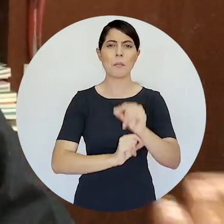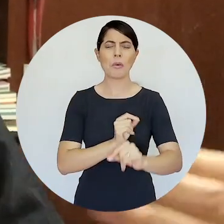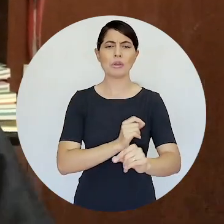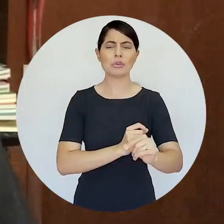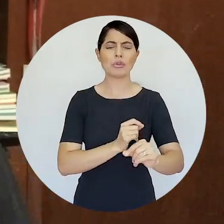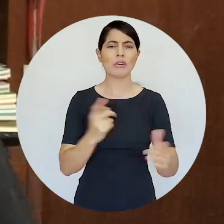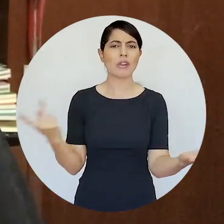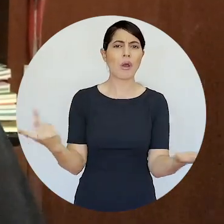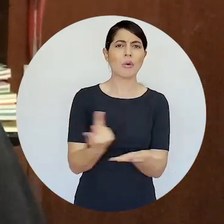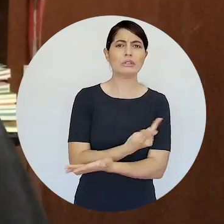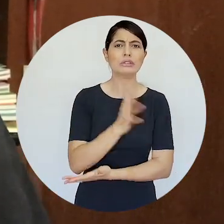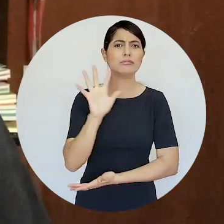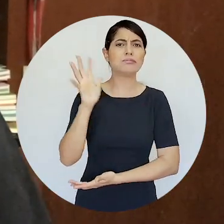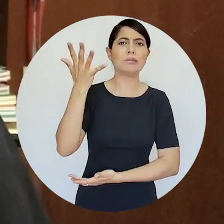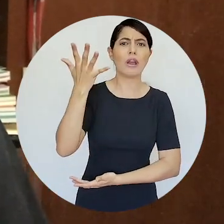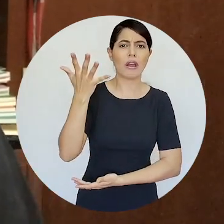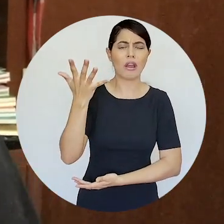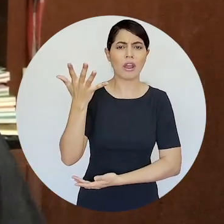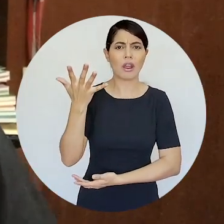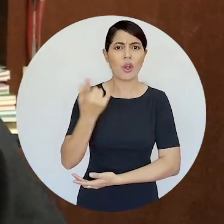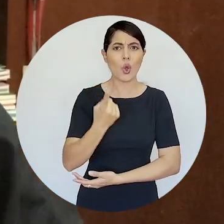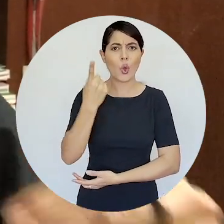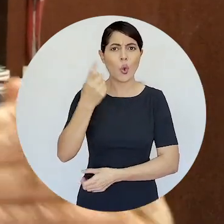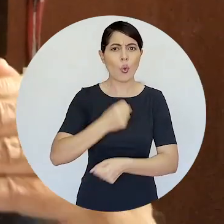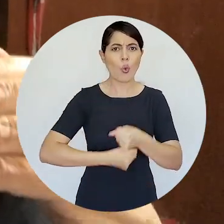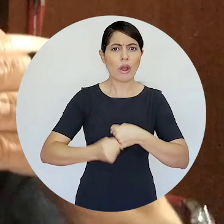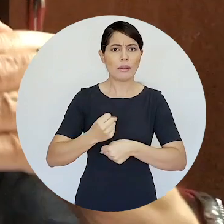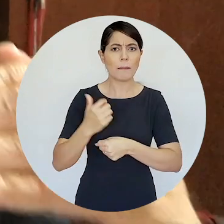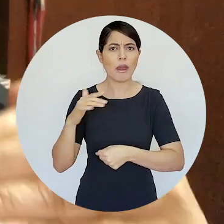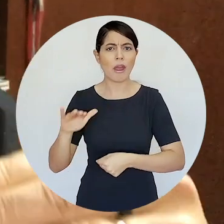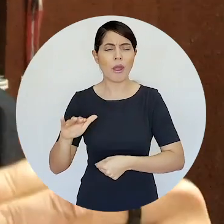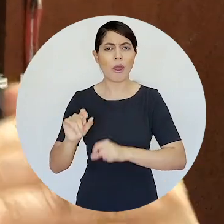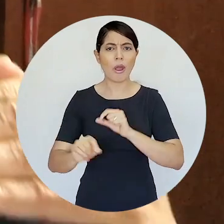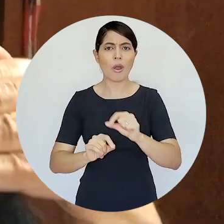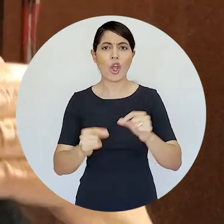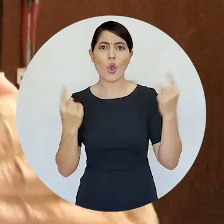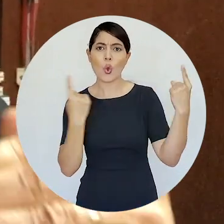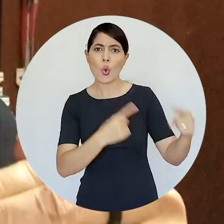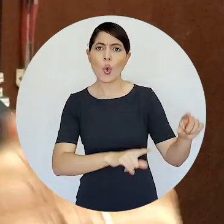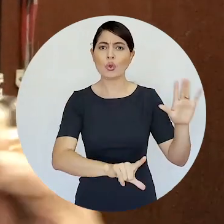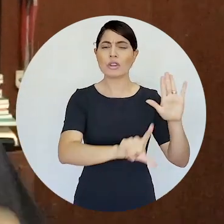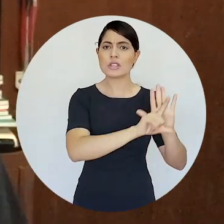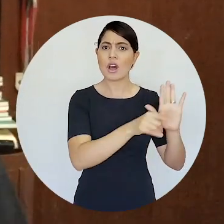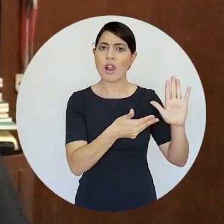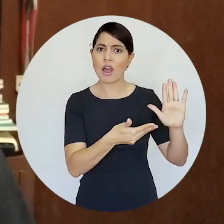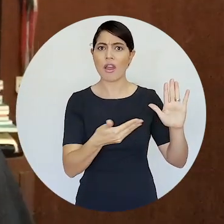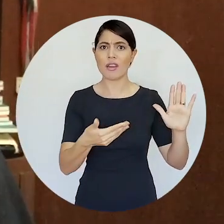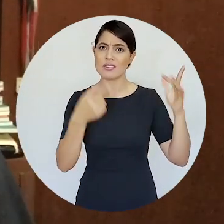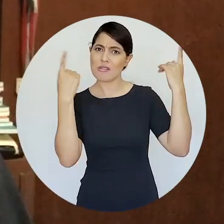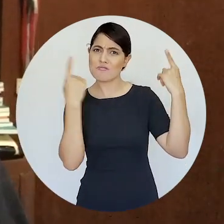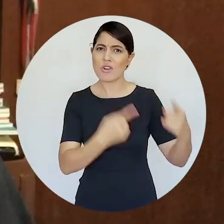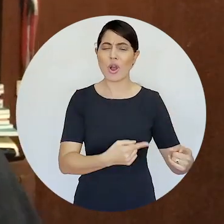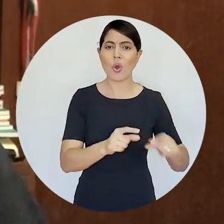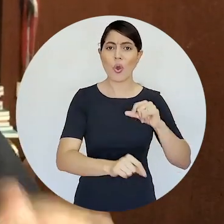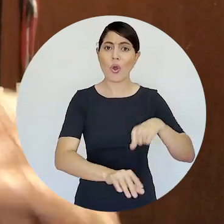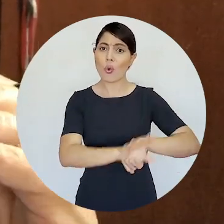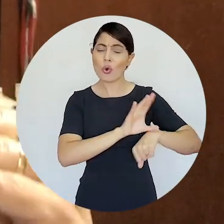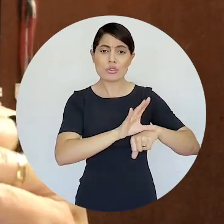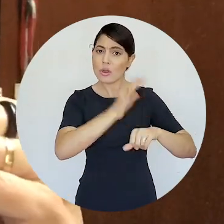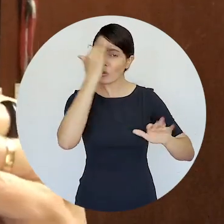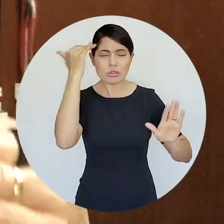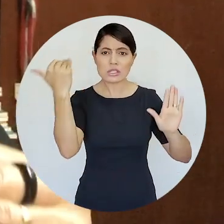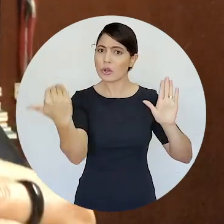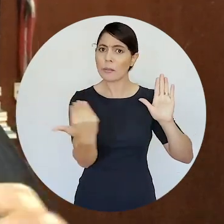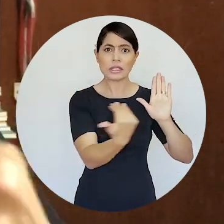vem acontecendo no último ano e meio é um ataque frontal à Lei 6938. É um